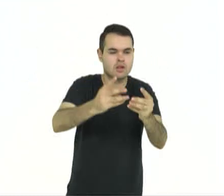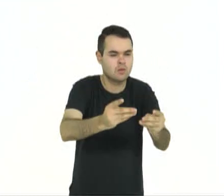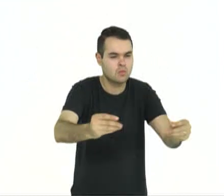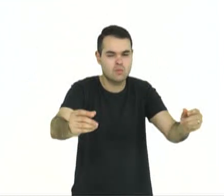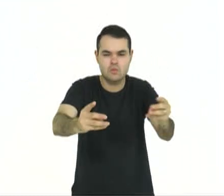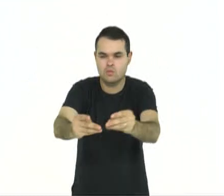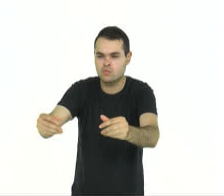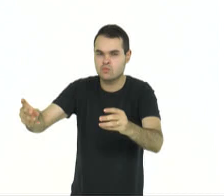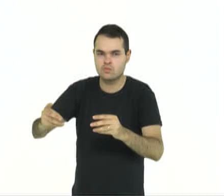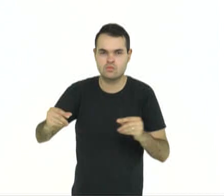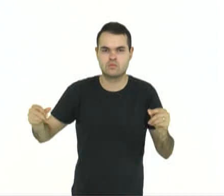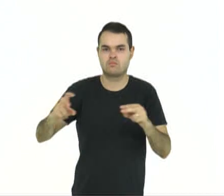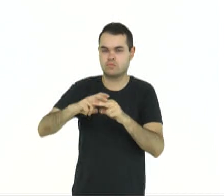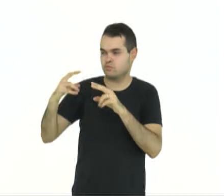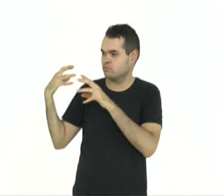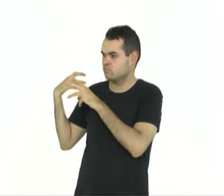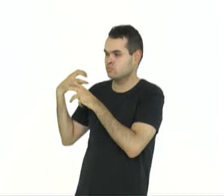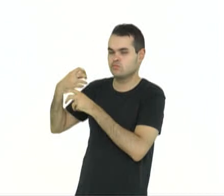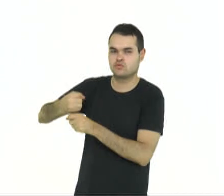vocês? Resgate social.